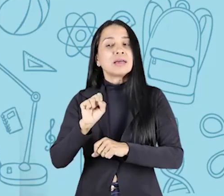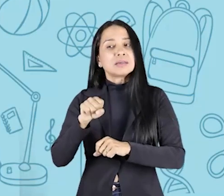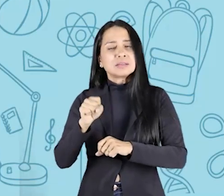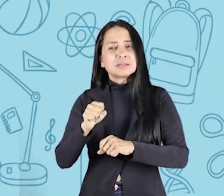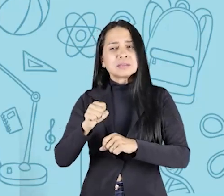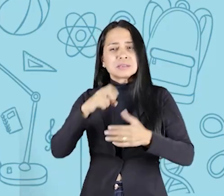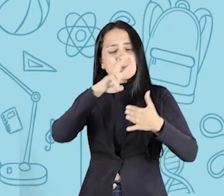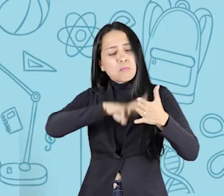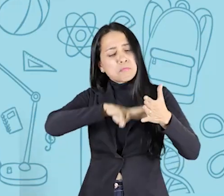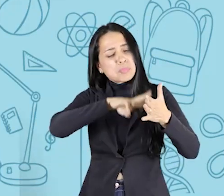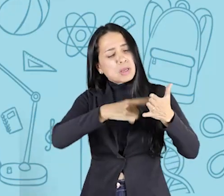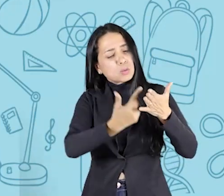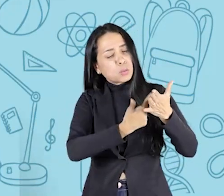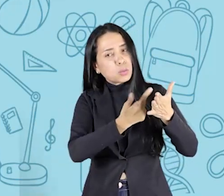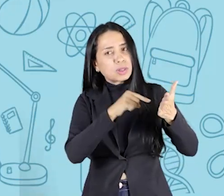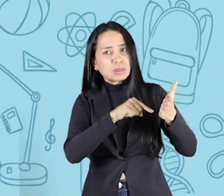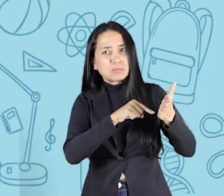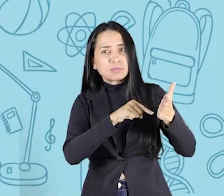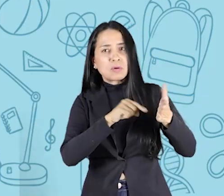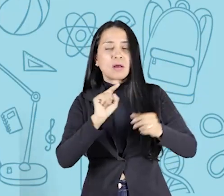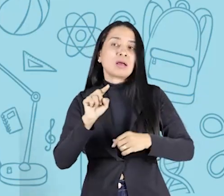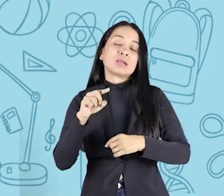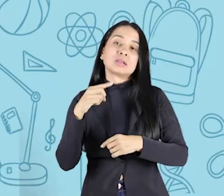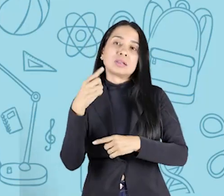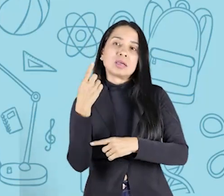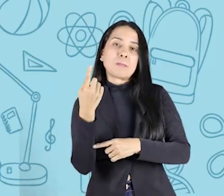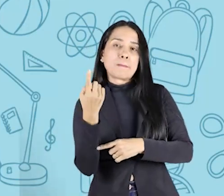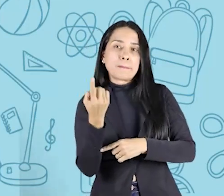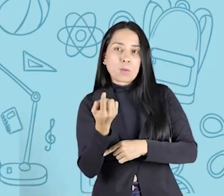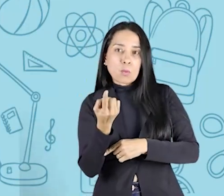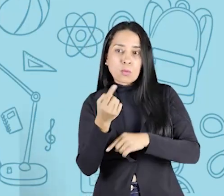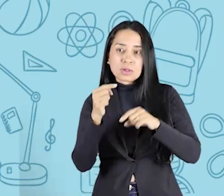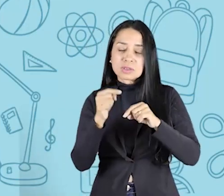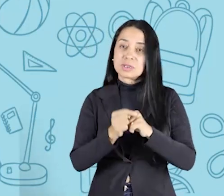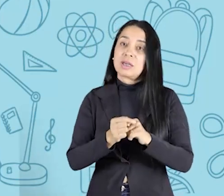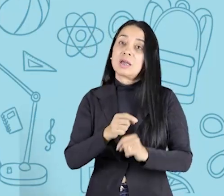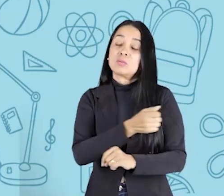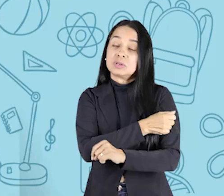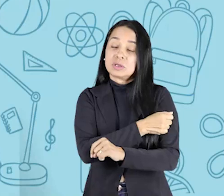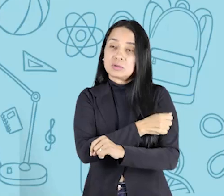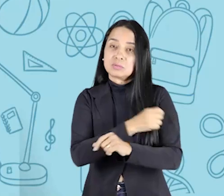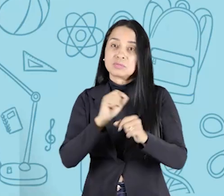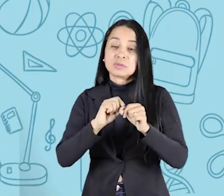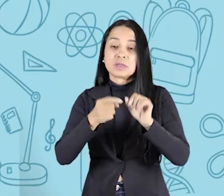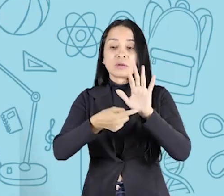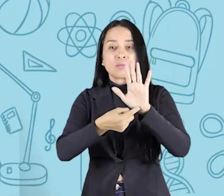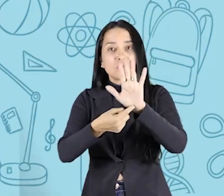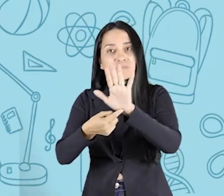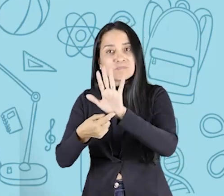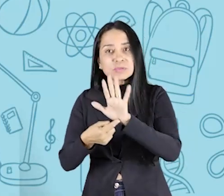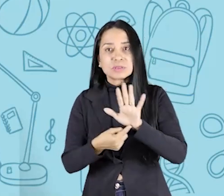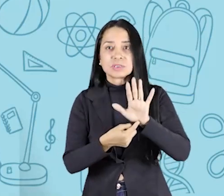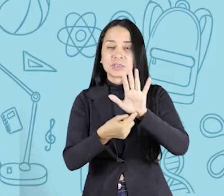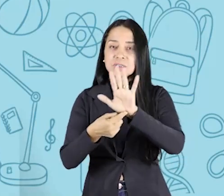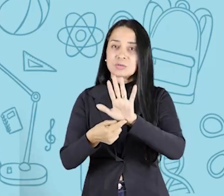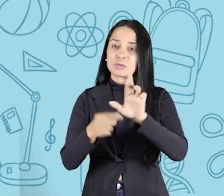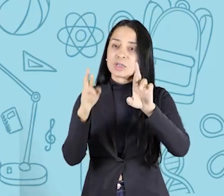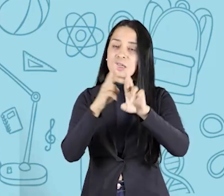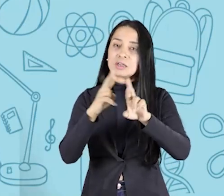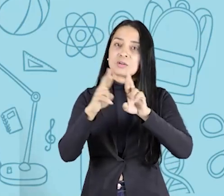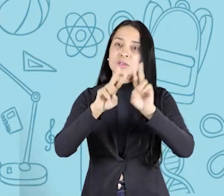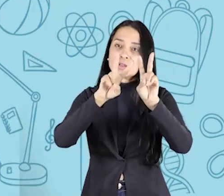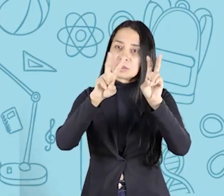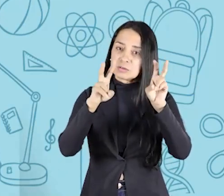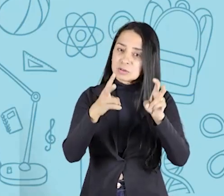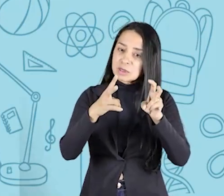livro. Nele, depois, as turmas de primeiro ano realizaram apresentações sobre diversos temas abordados